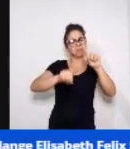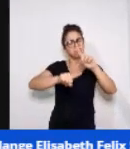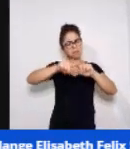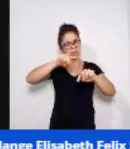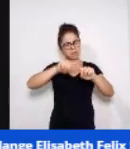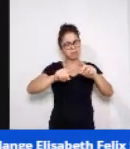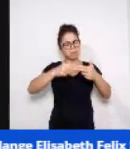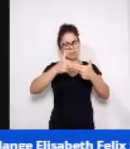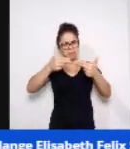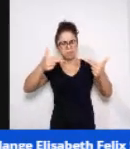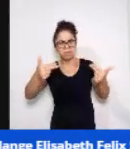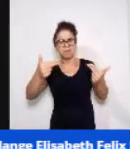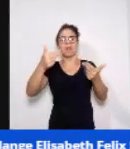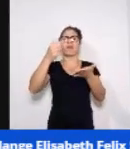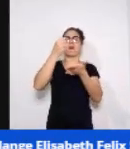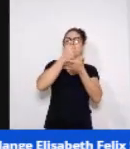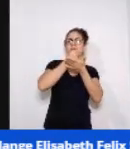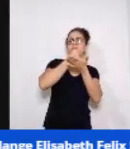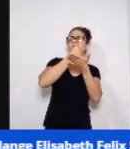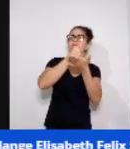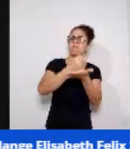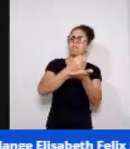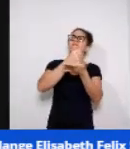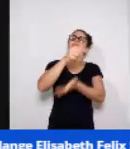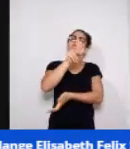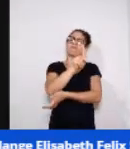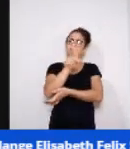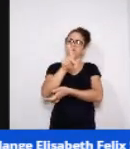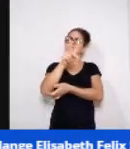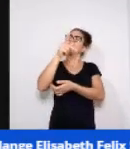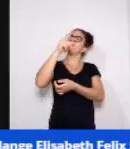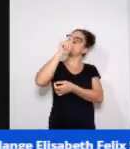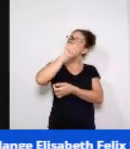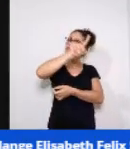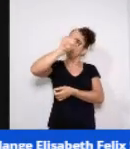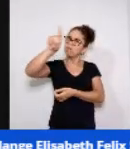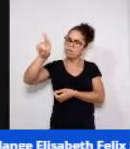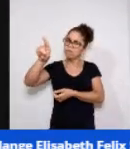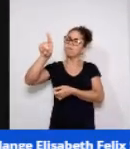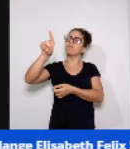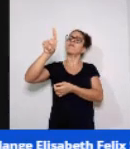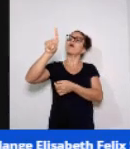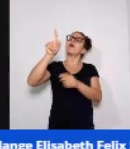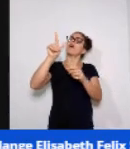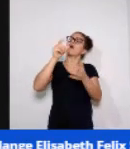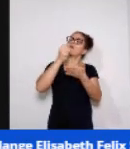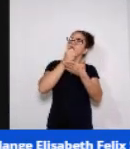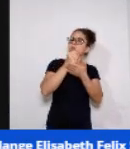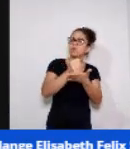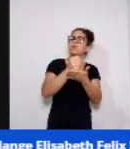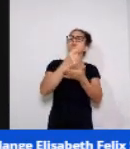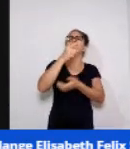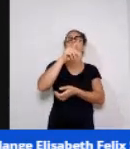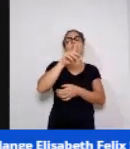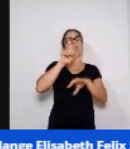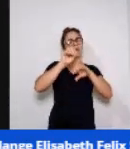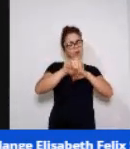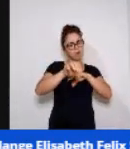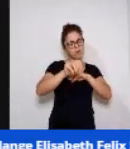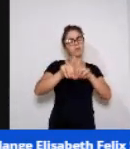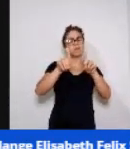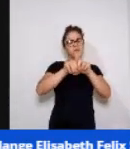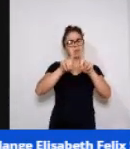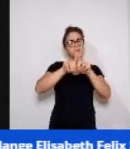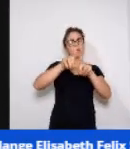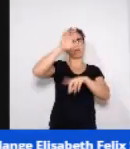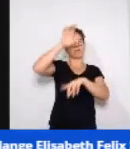para facilitar você, professor, e ressignificar cada vez mais o ensino e aprendizagem. Estes